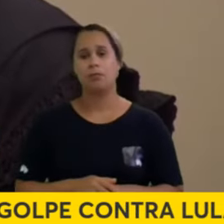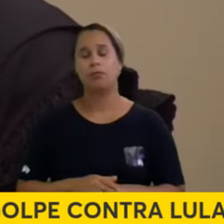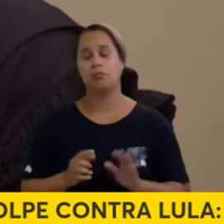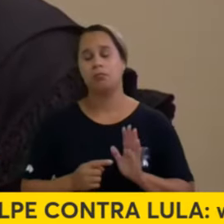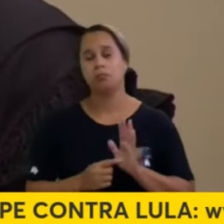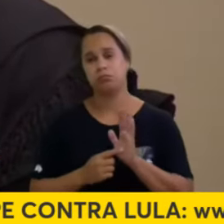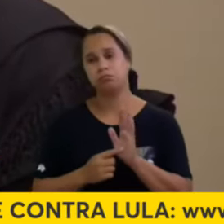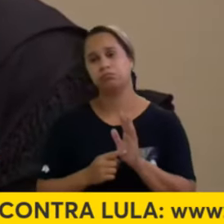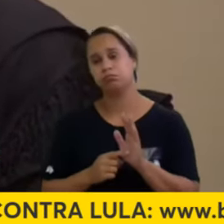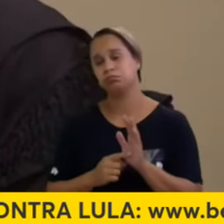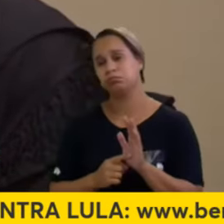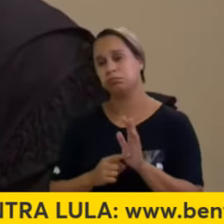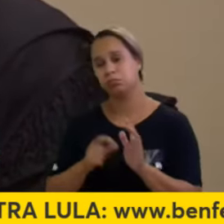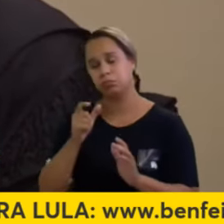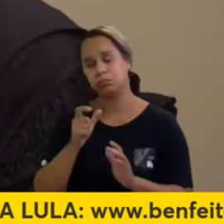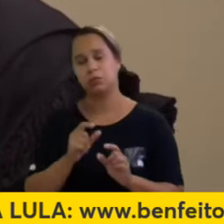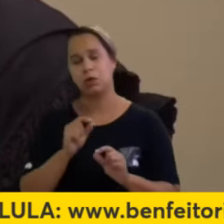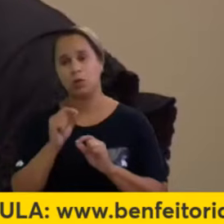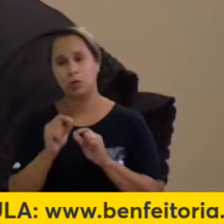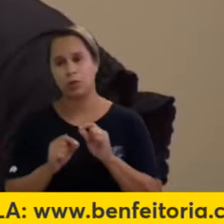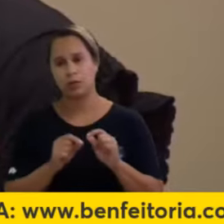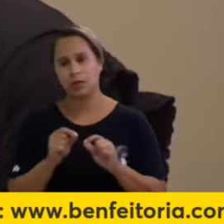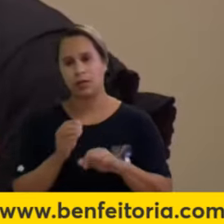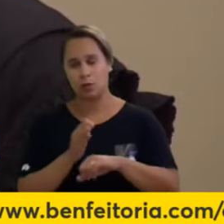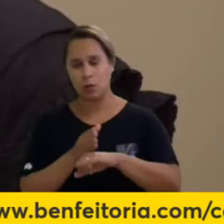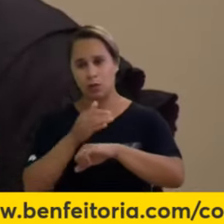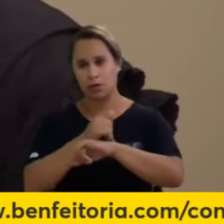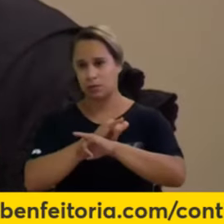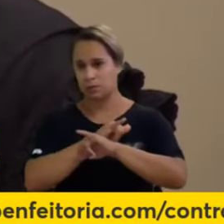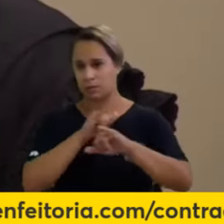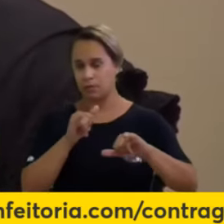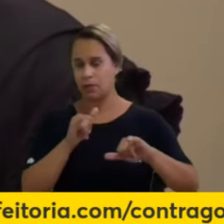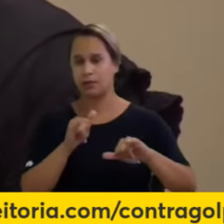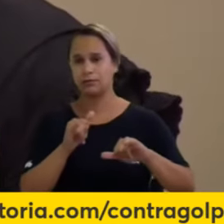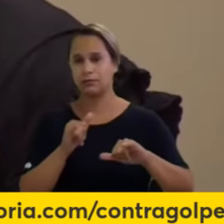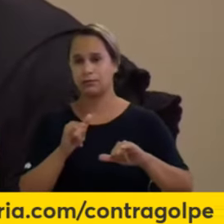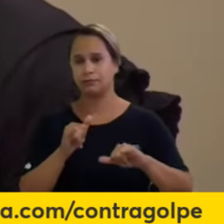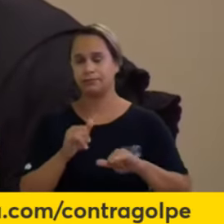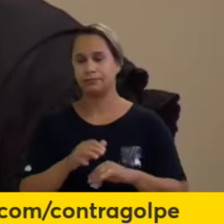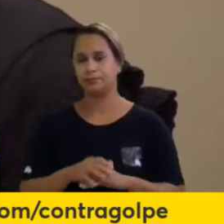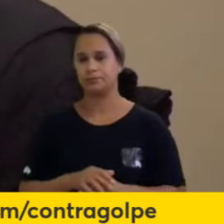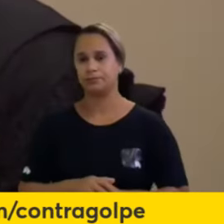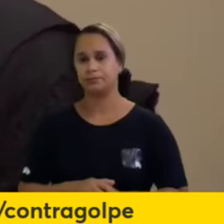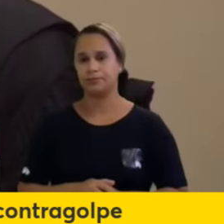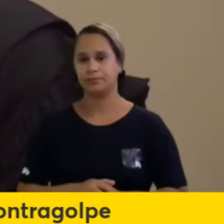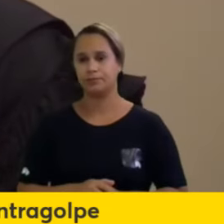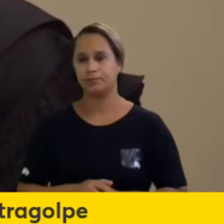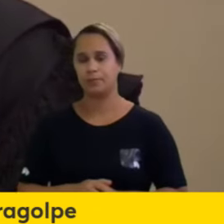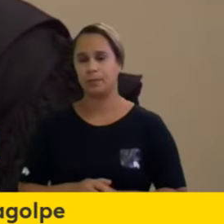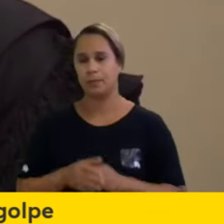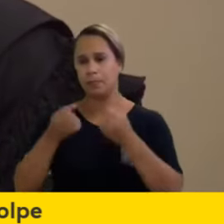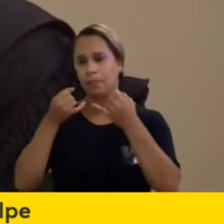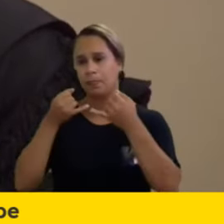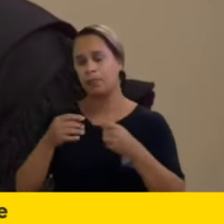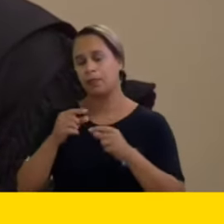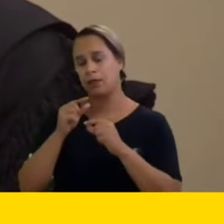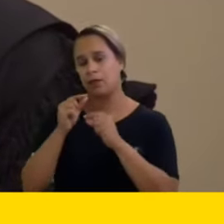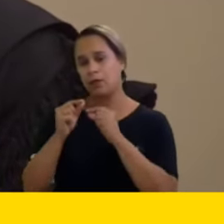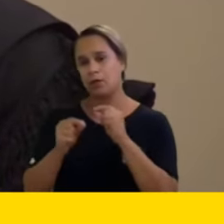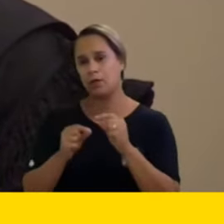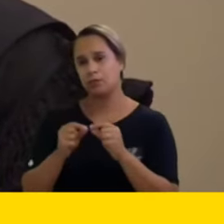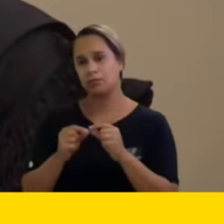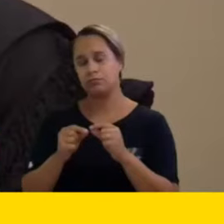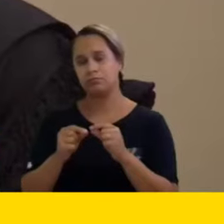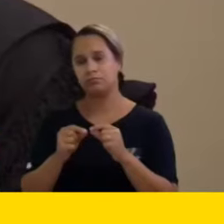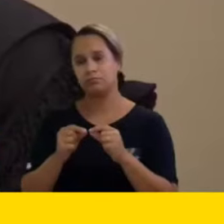confunde com a alerta de que poderia ser caçado por excesso em outras palavras não há como se aferir excesso ou abuso pela simples